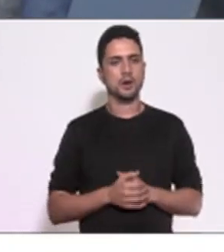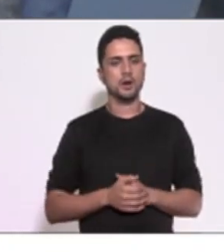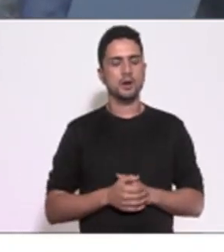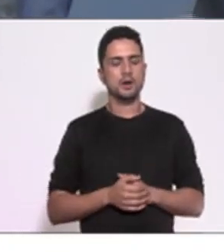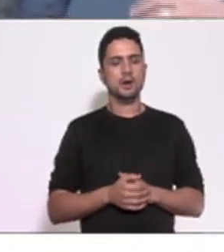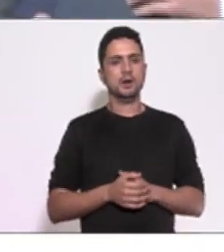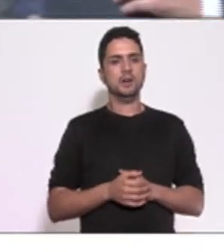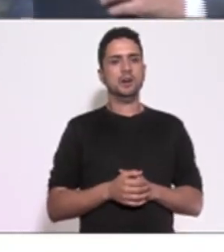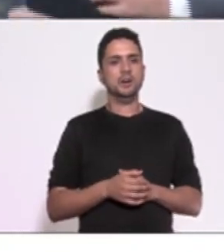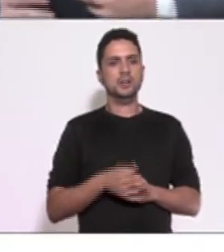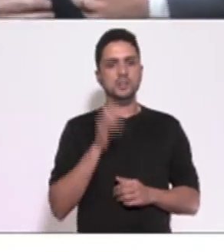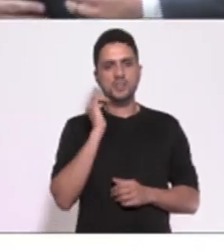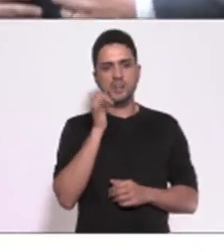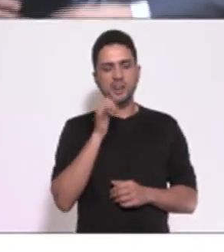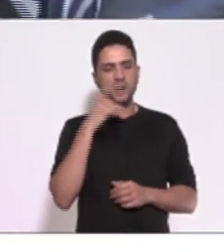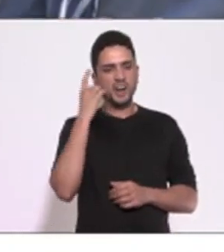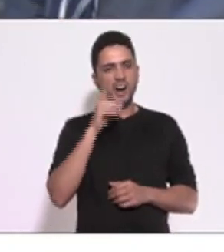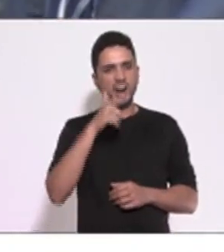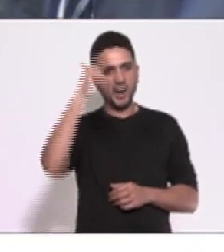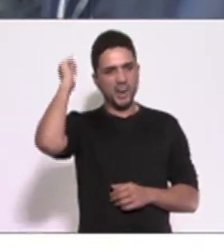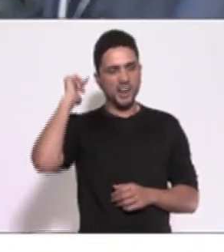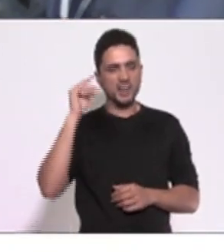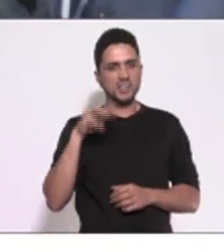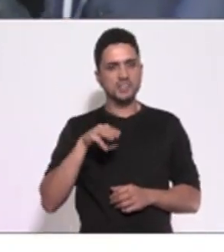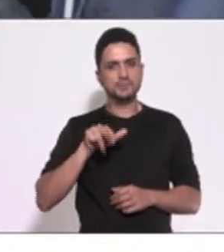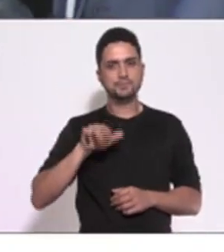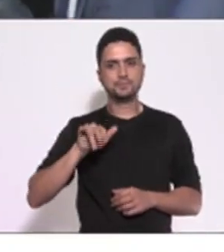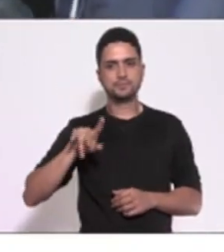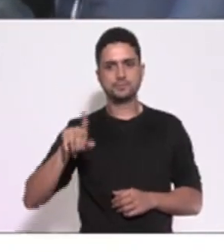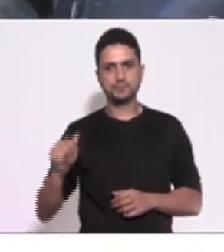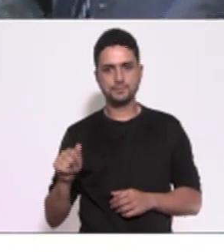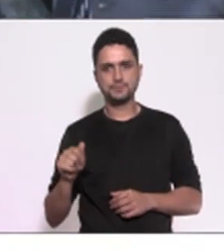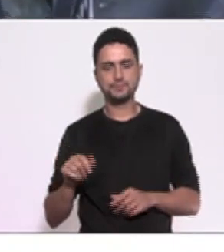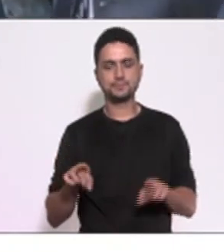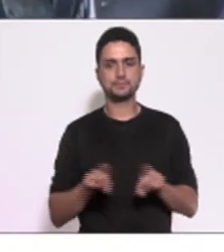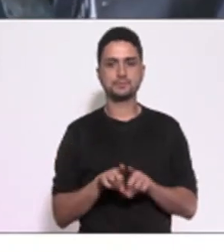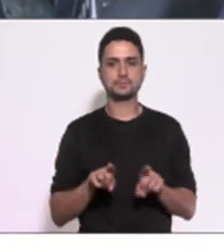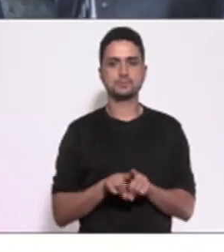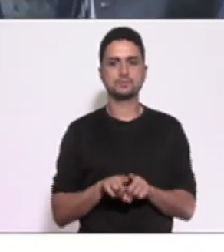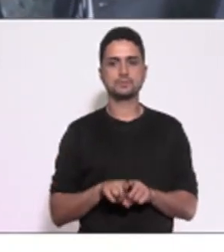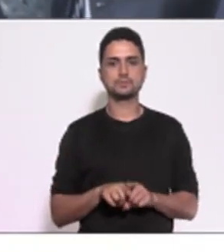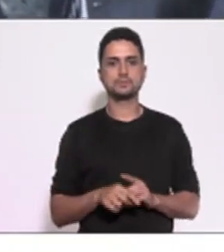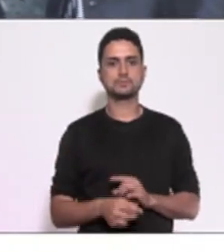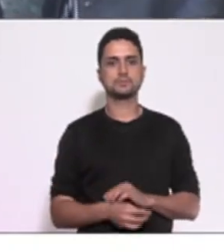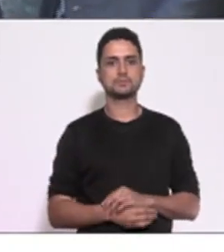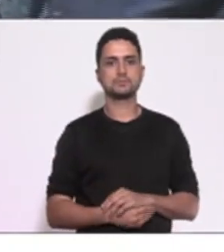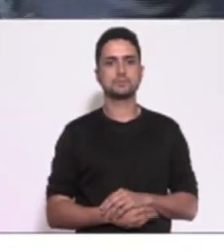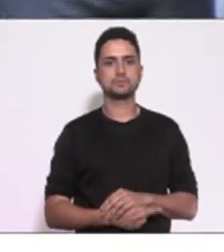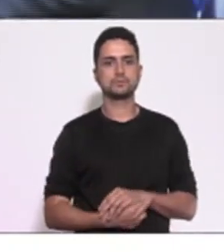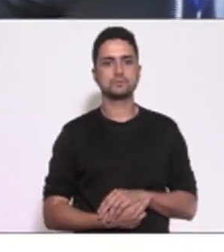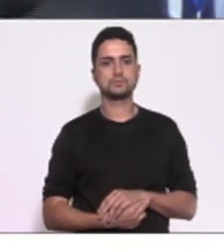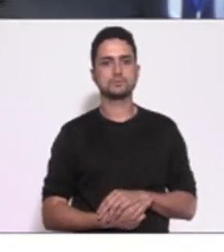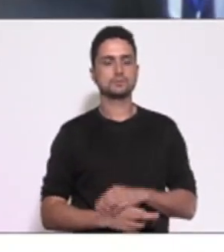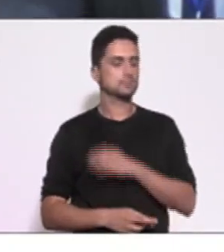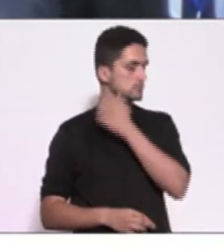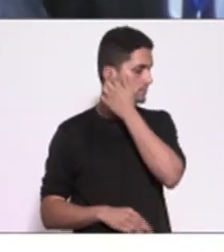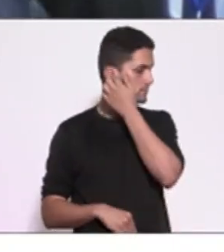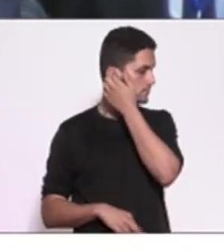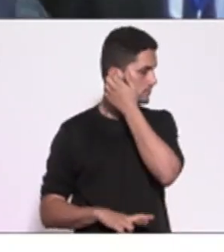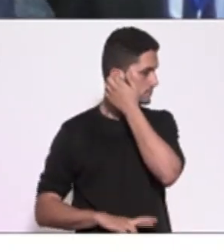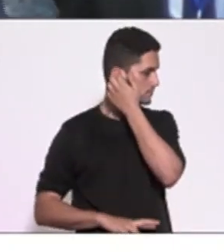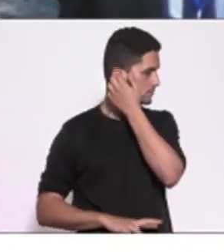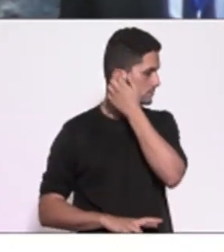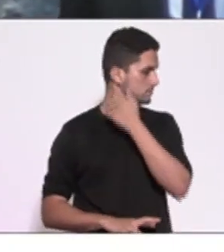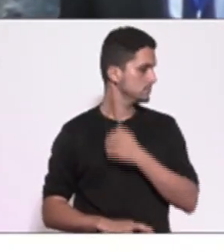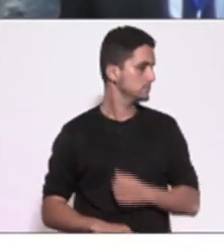Relatores, deputado Luiz Paulo, Marta Rocha e Márcio Pacheco. Em discussão, não havendo quem queira discutir, encerrada a discussão, em votação parecida da CCJ com